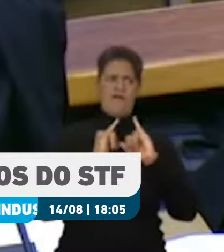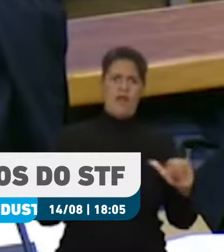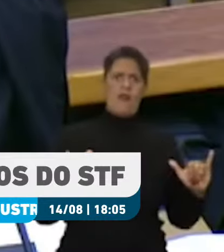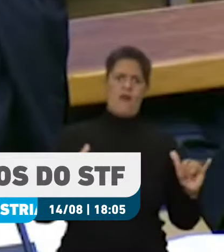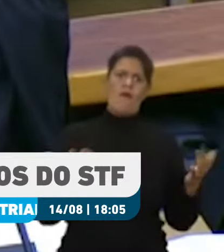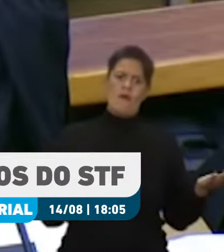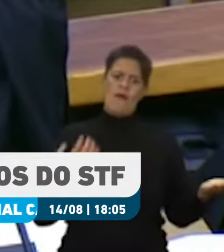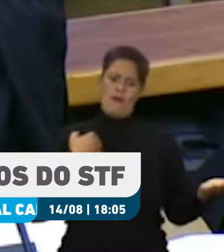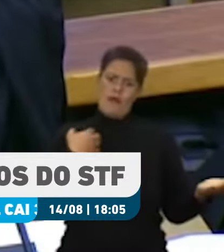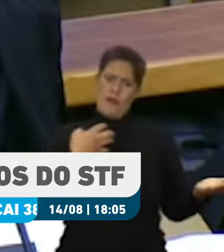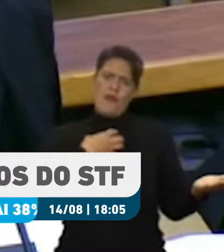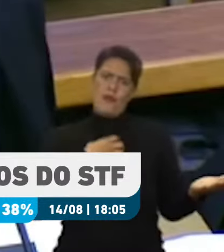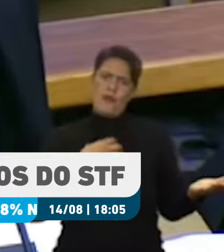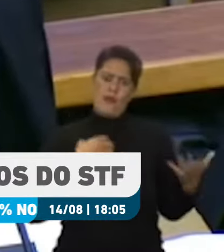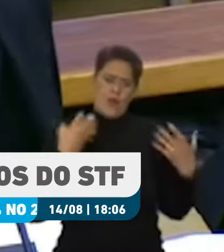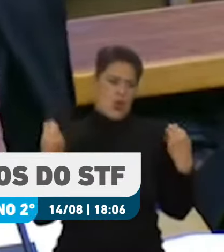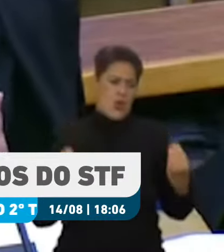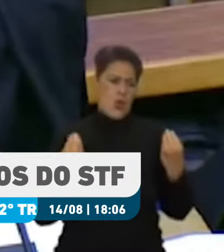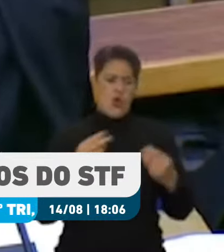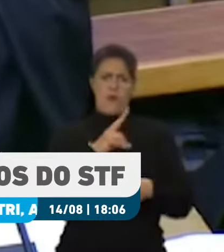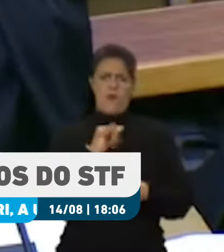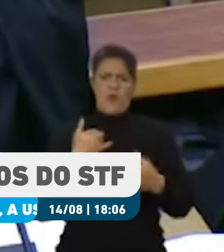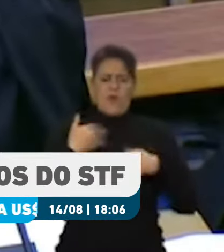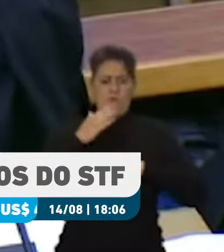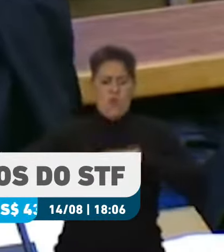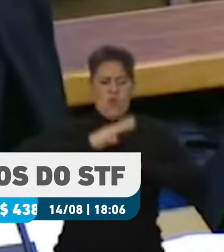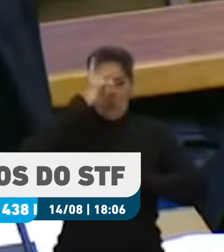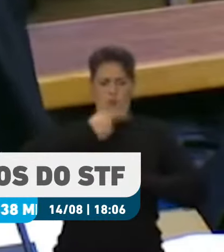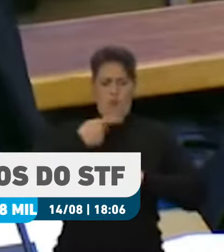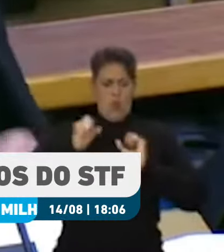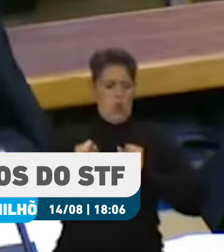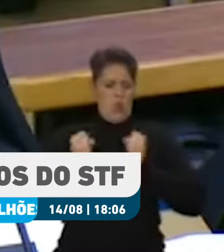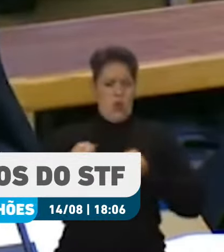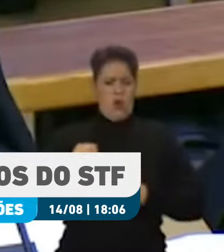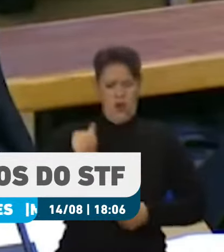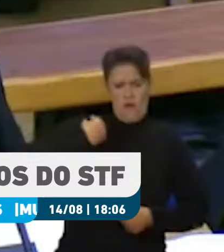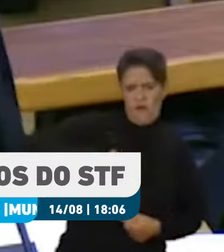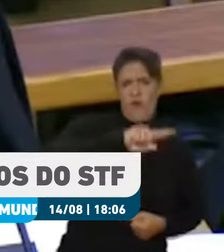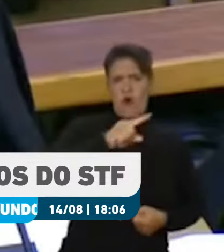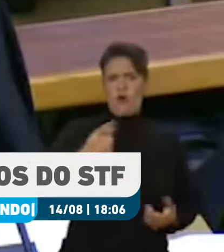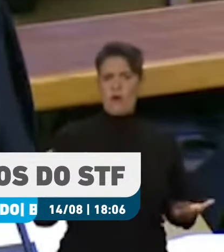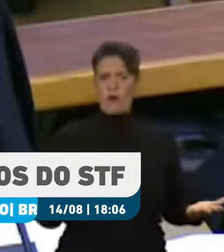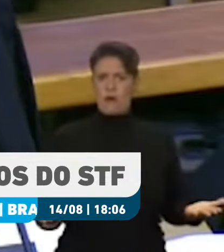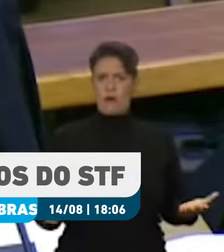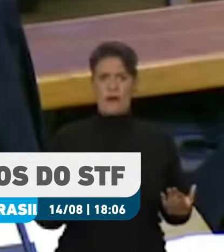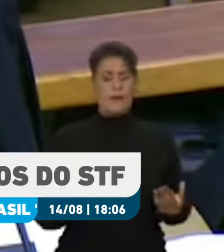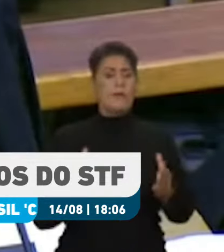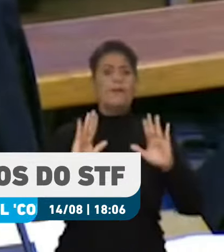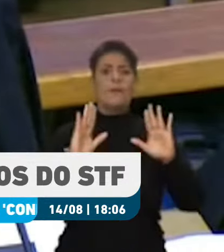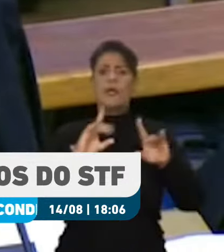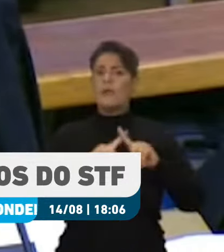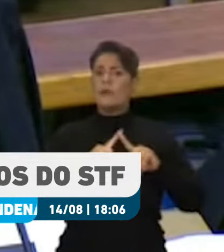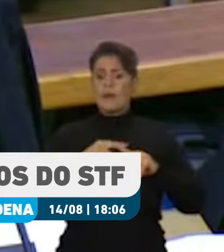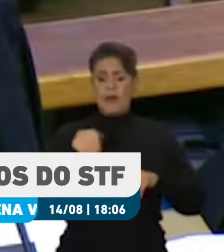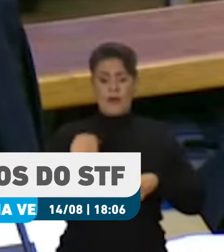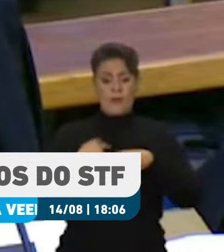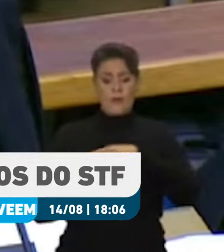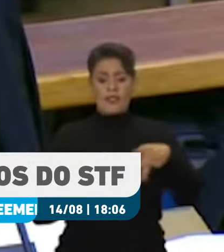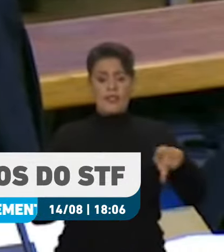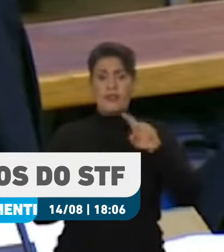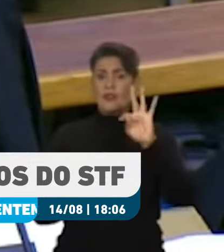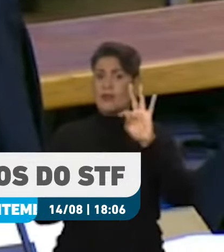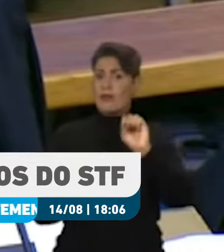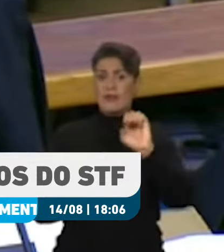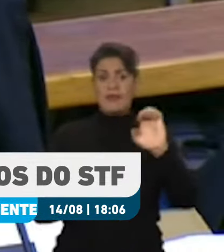do Tribunal Superior Eleitoral me auto oficiar até porque como presidente do Tribunal Superior Eleitoral no